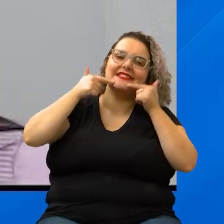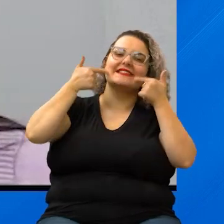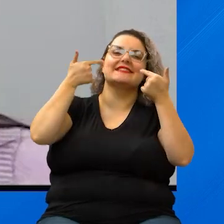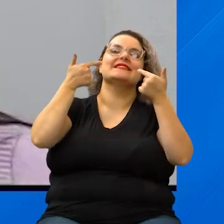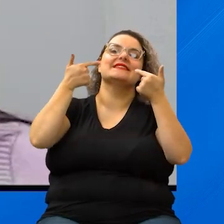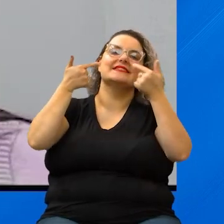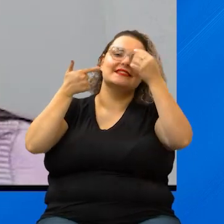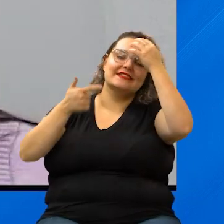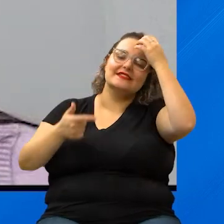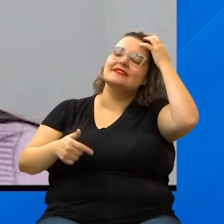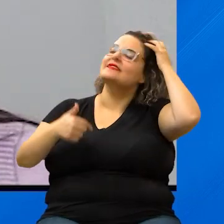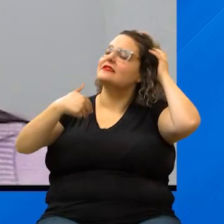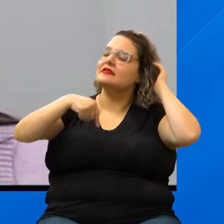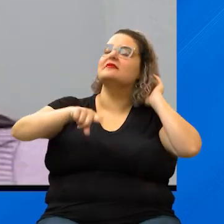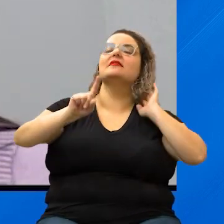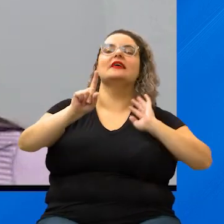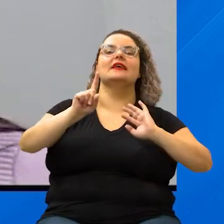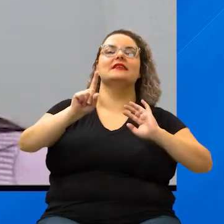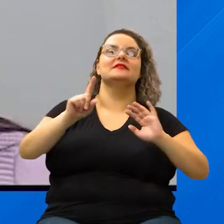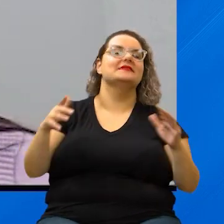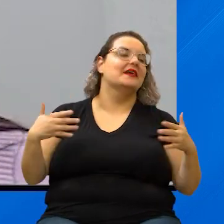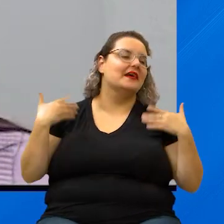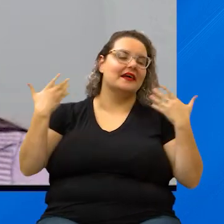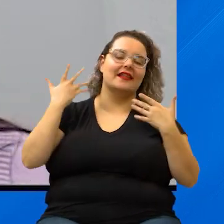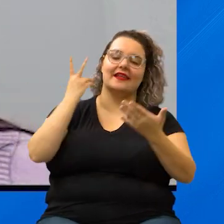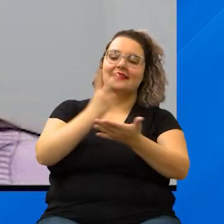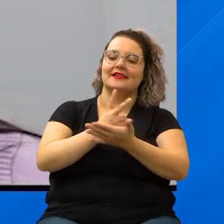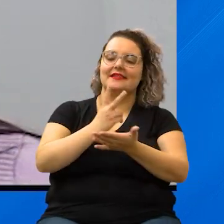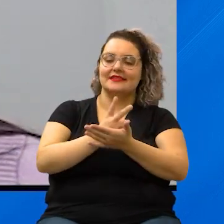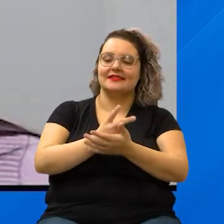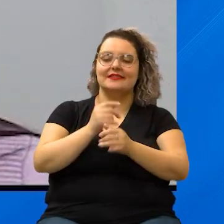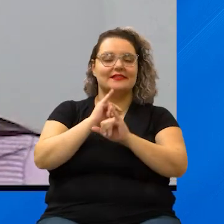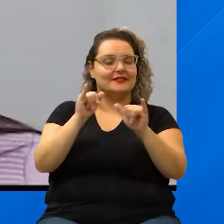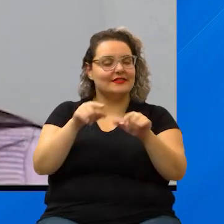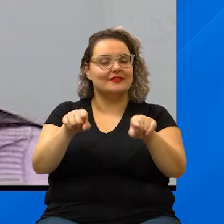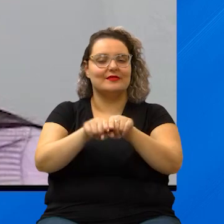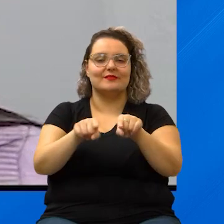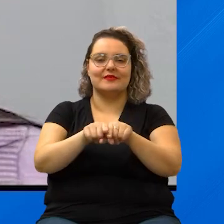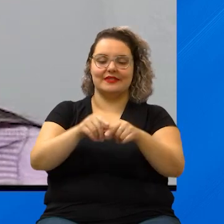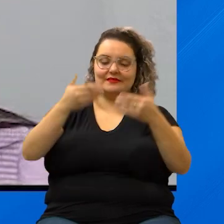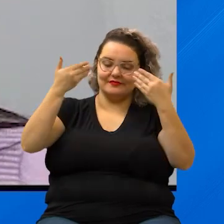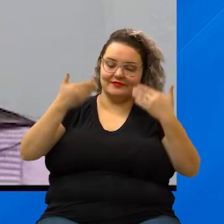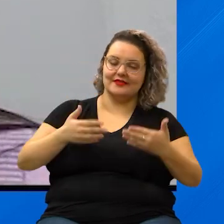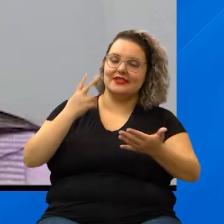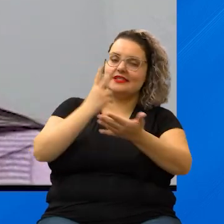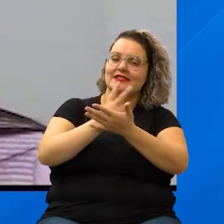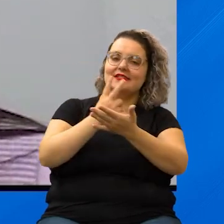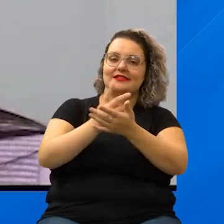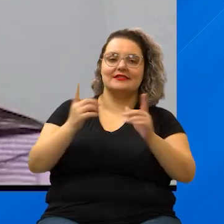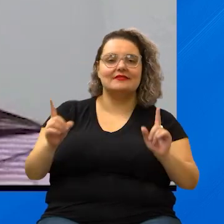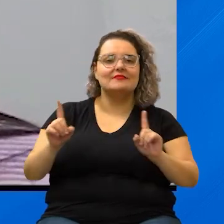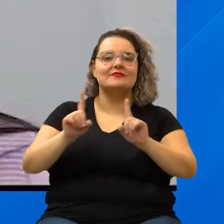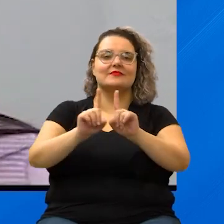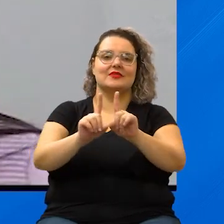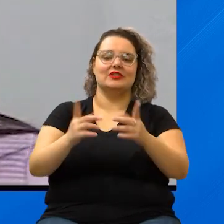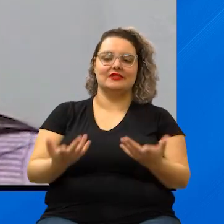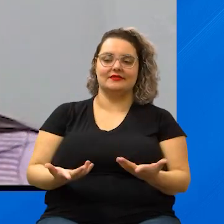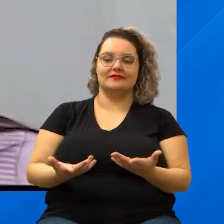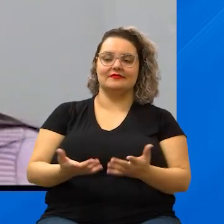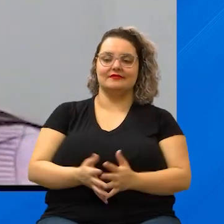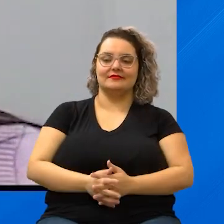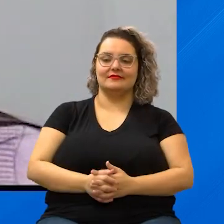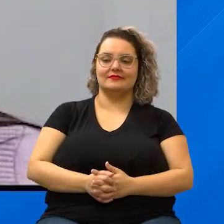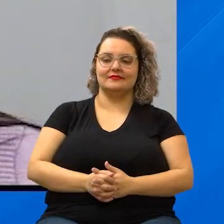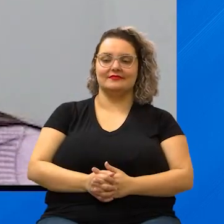você coloca um sorriso no rosto e aí você vai, leve como sempre. E dizer pra você também que eu estou aqui, sempre